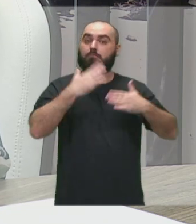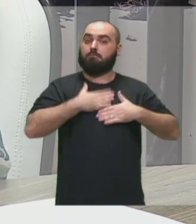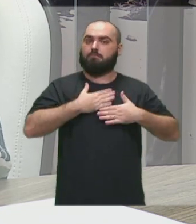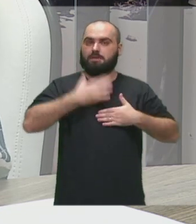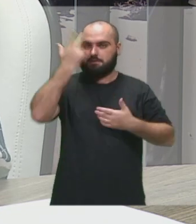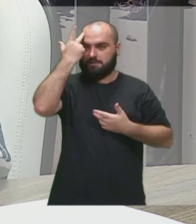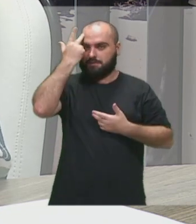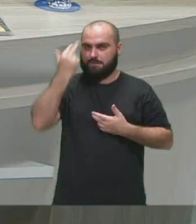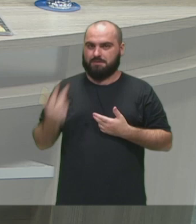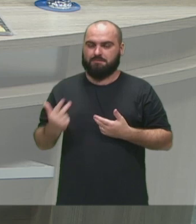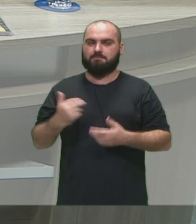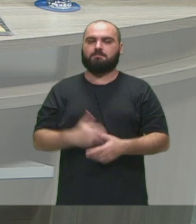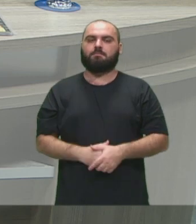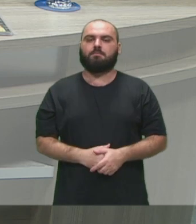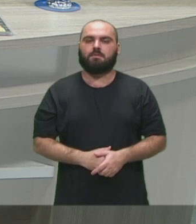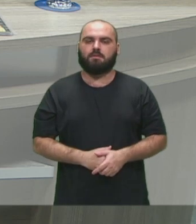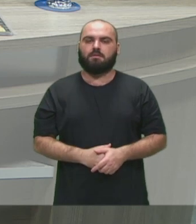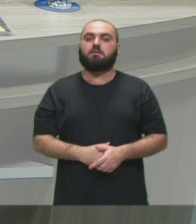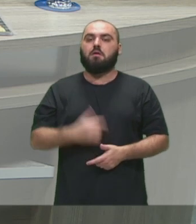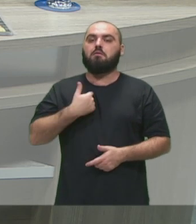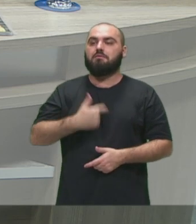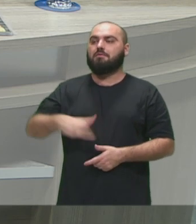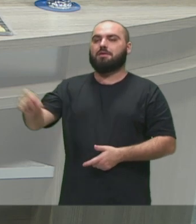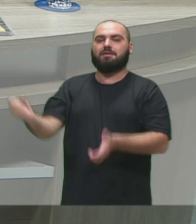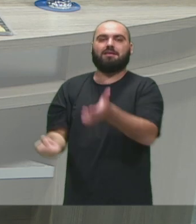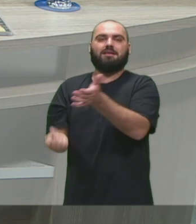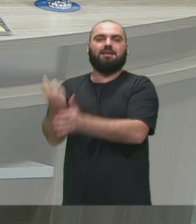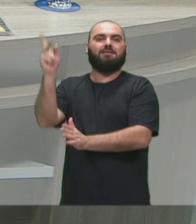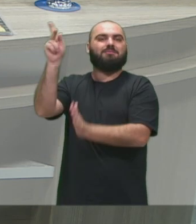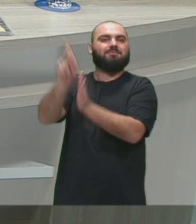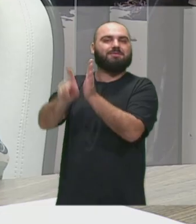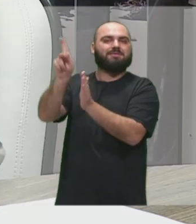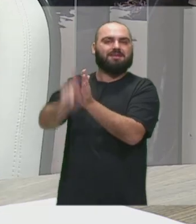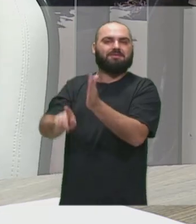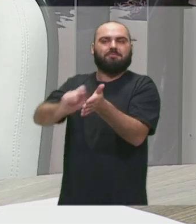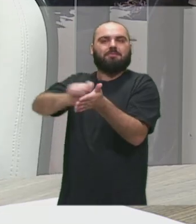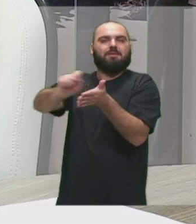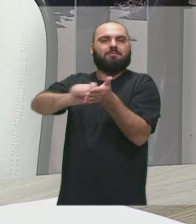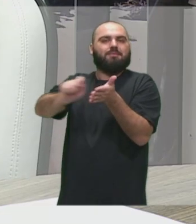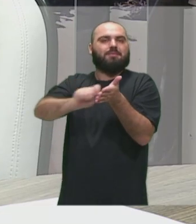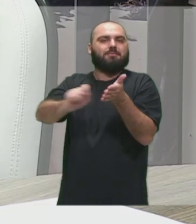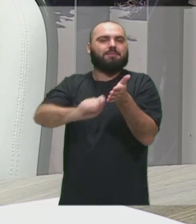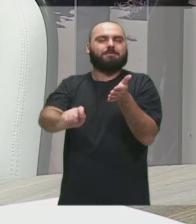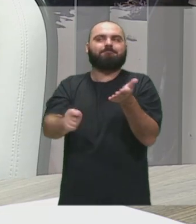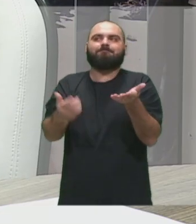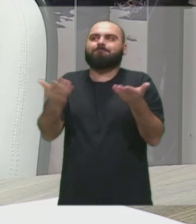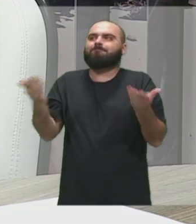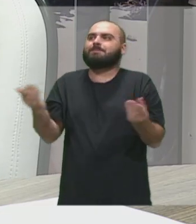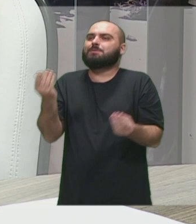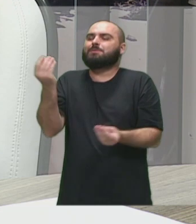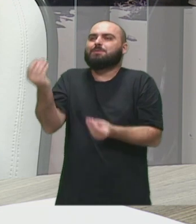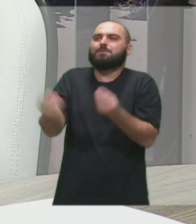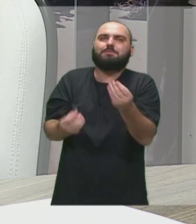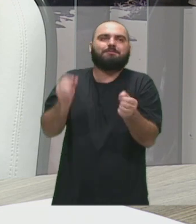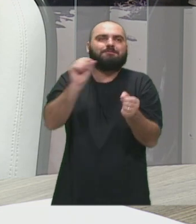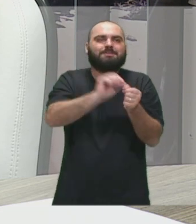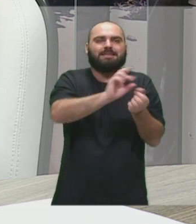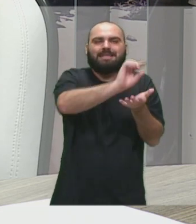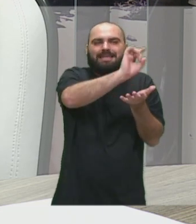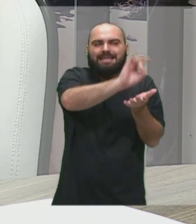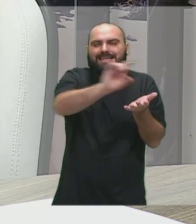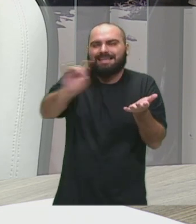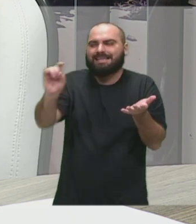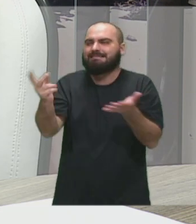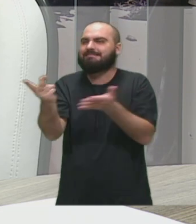aí eu fui criar aquele projeto manual, né? De que forma que eu vou montar cada obra para falar da história de